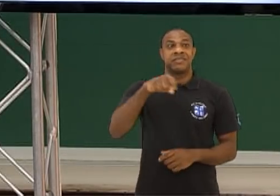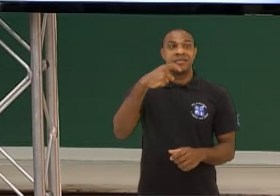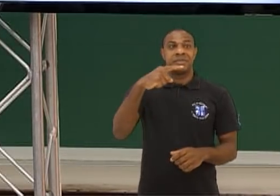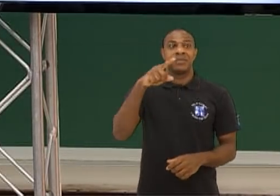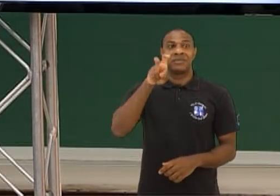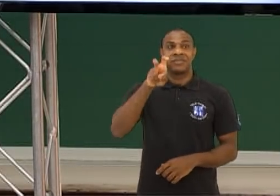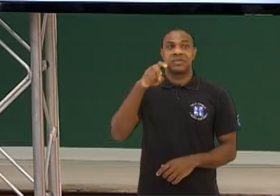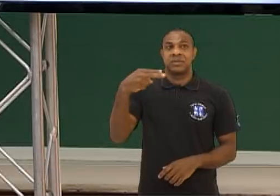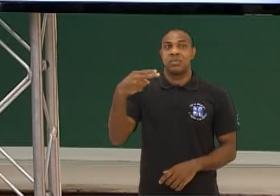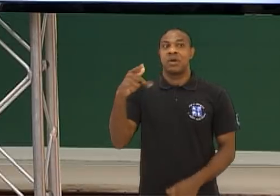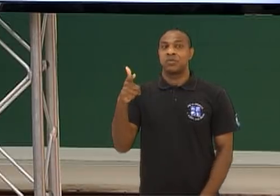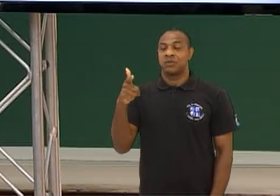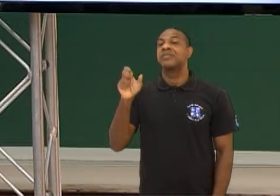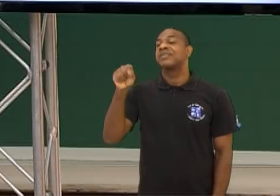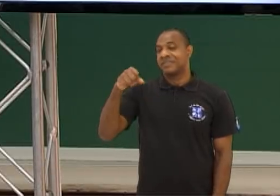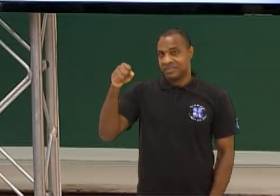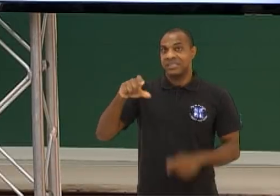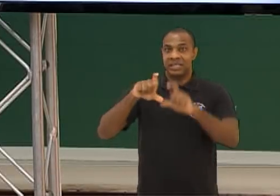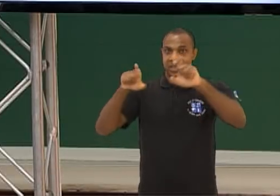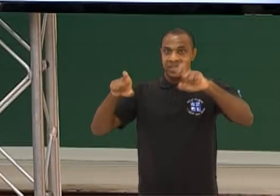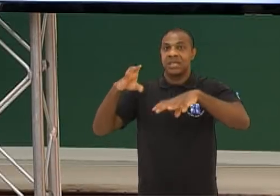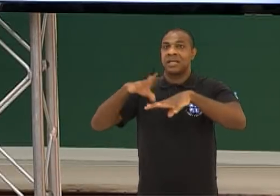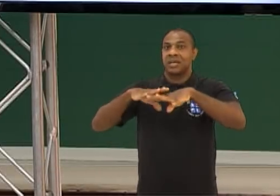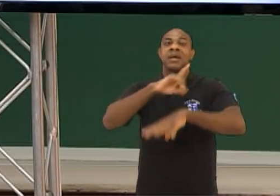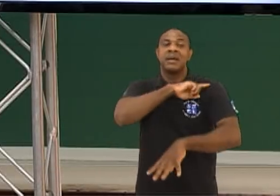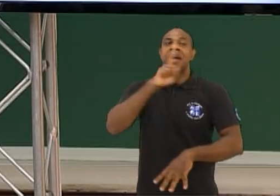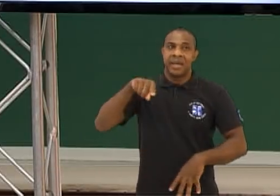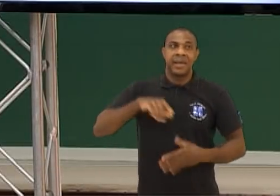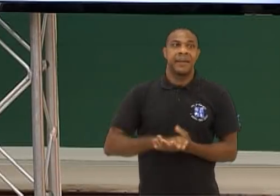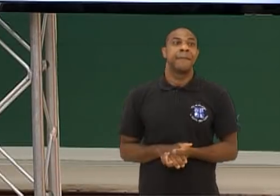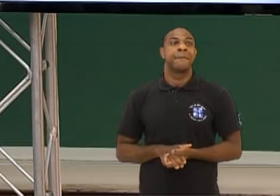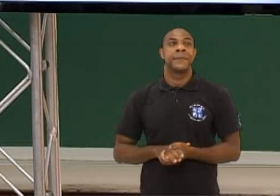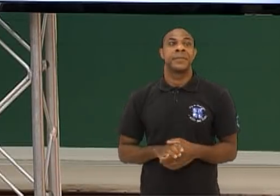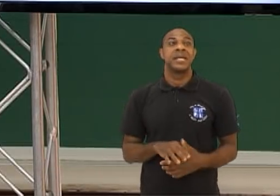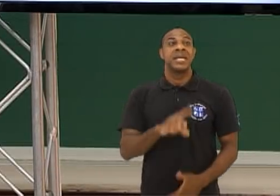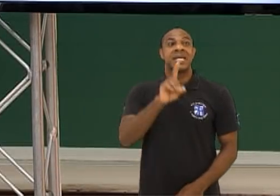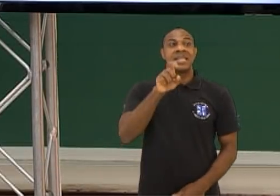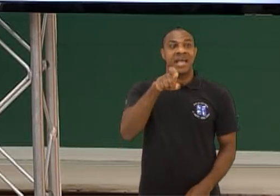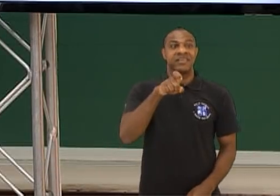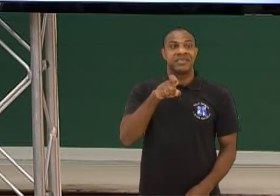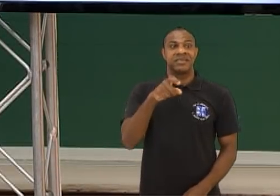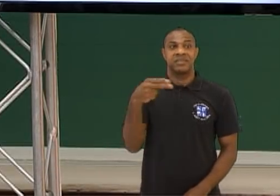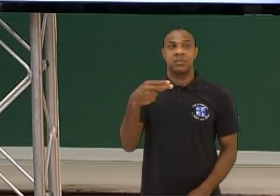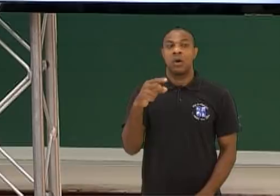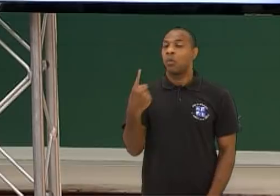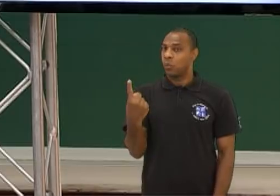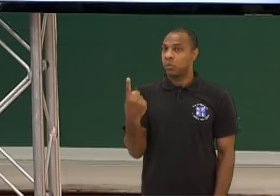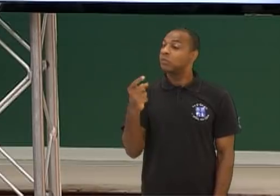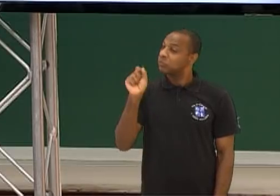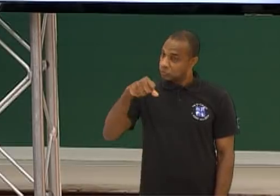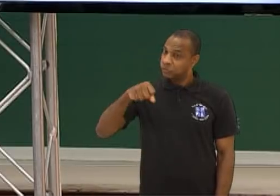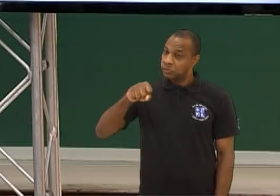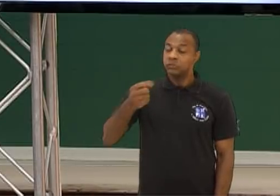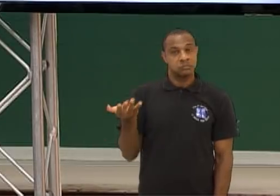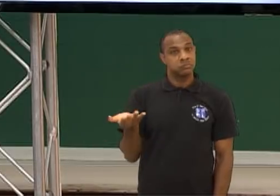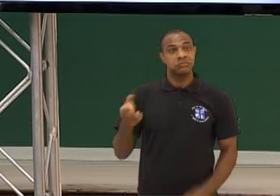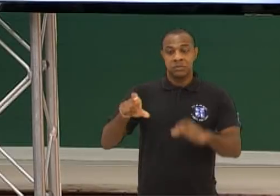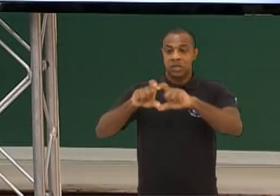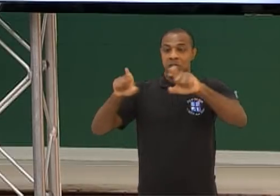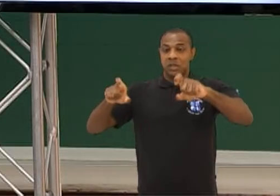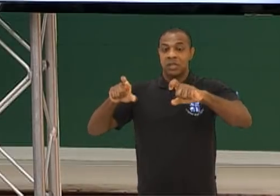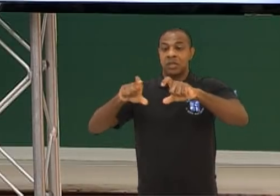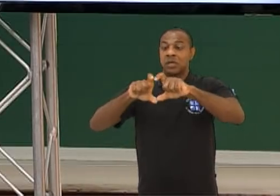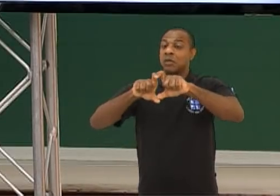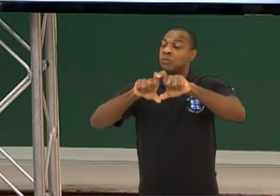Sim. É 7 aqui também, porque 7 menos 5 dá 2. E 10x é igual a 1? Sim. Como,